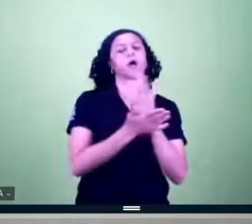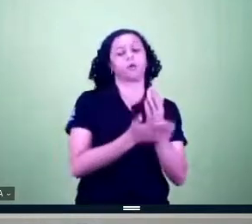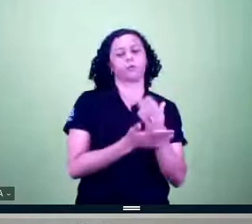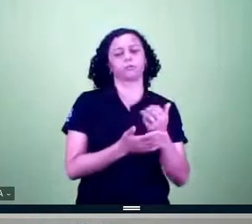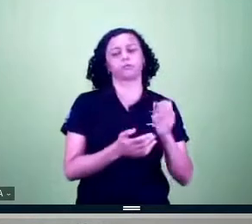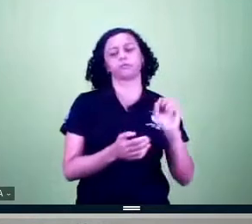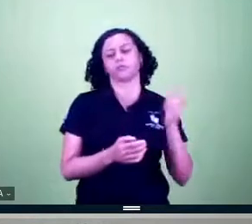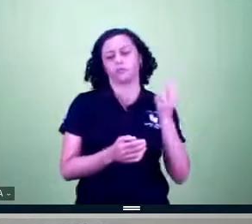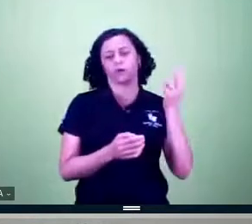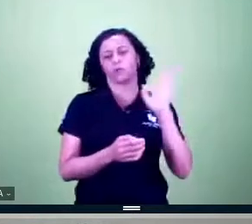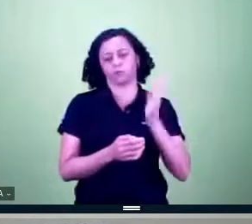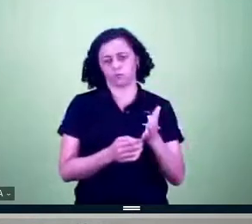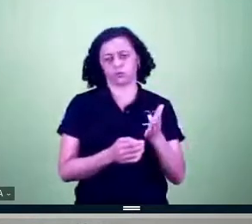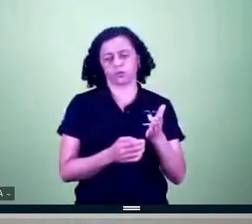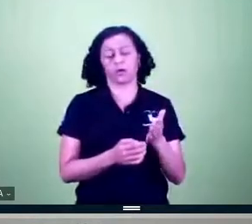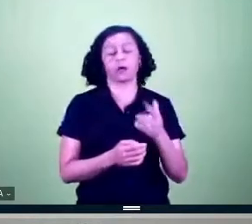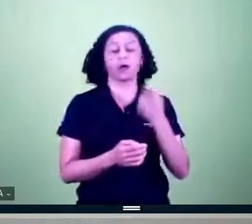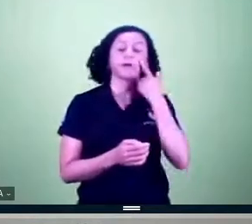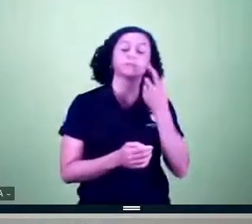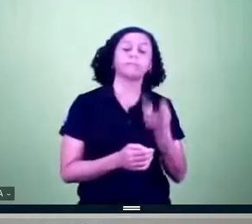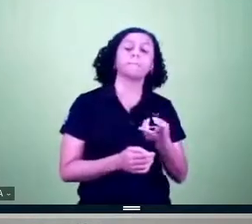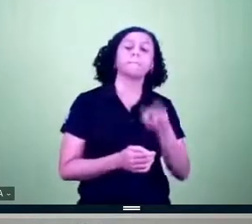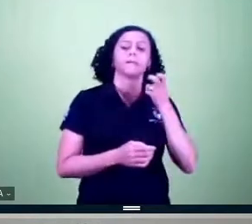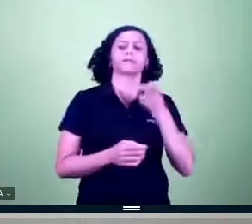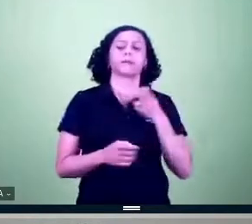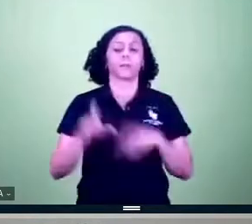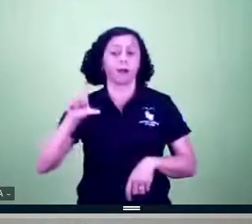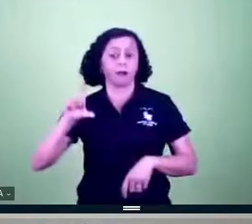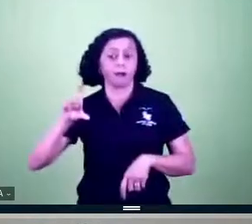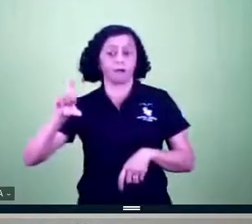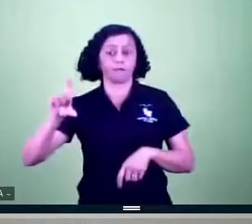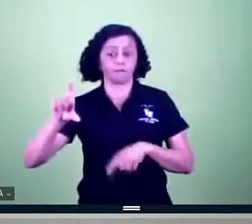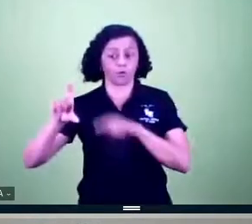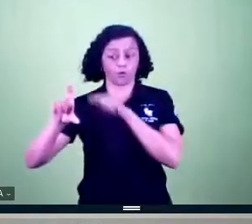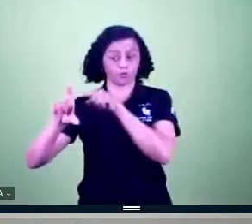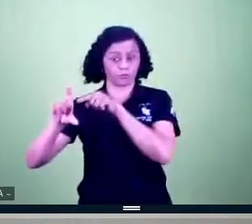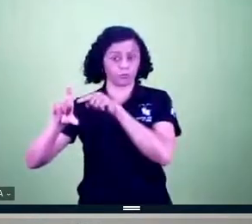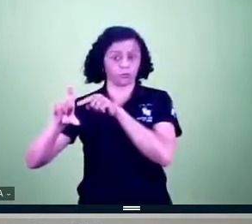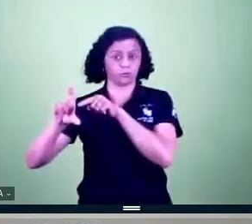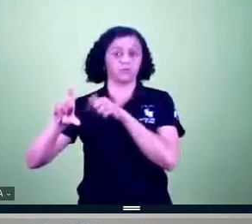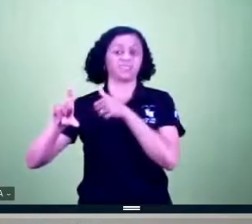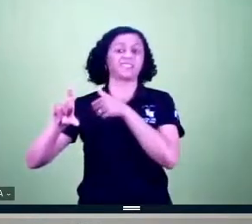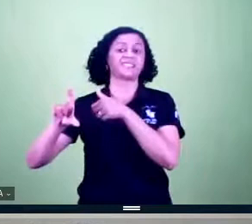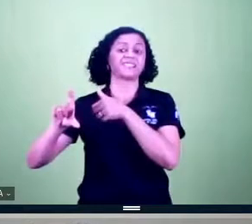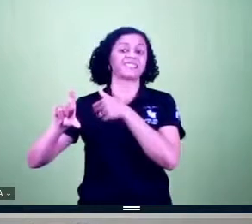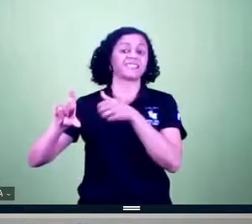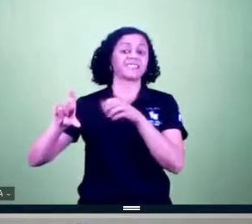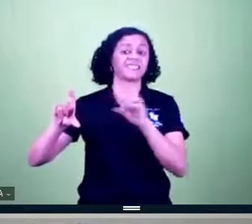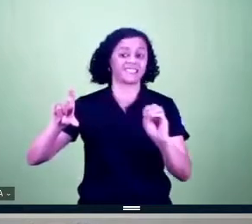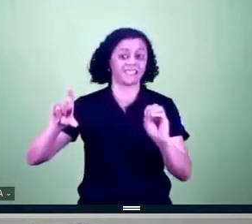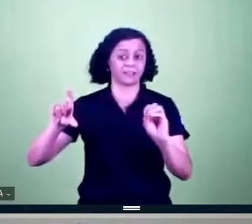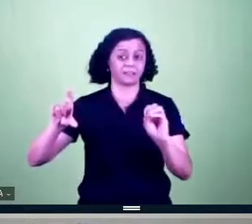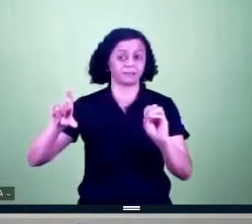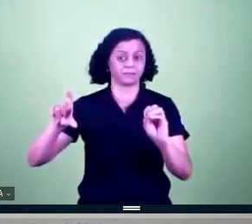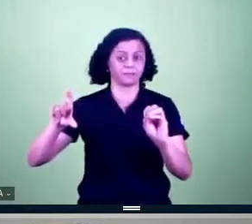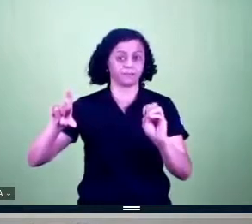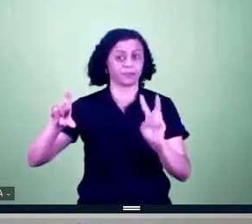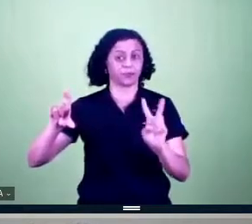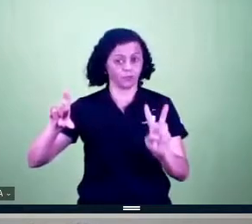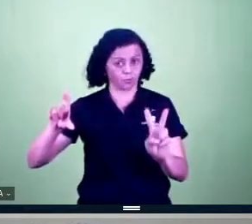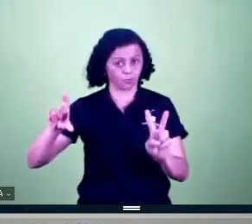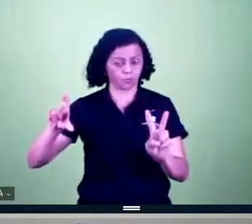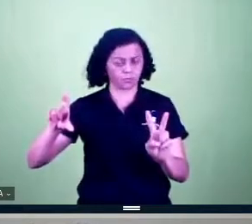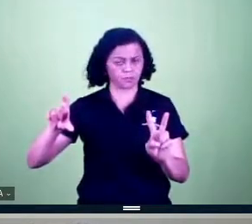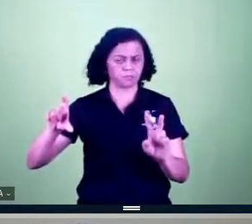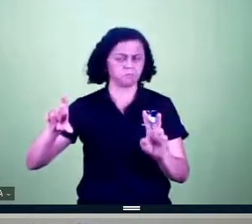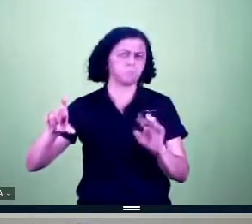ela tem 100 volts, percebam? Esses 100 volts da minha pilha, bateria, né? Ou sequência de baterias, do meu